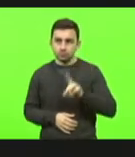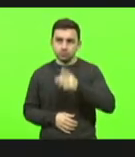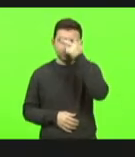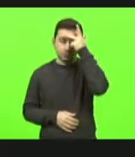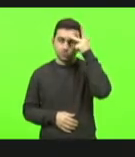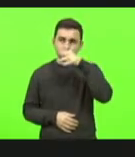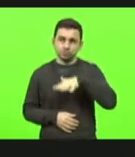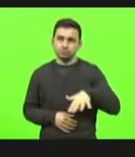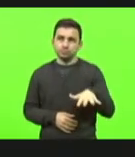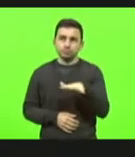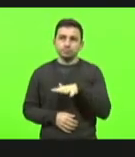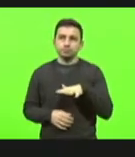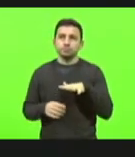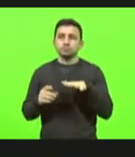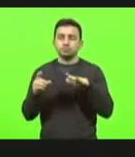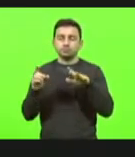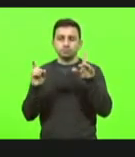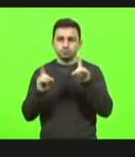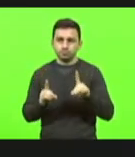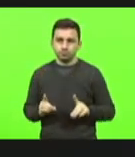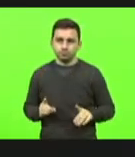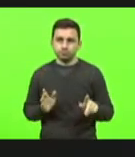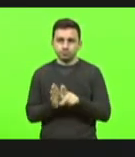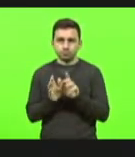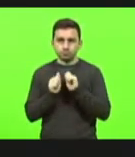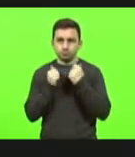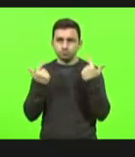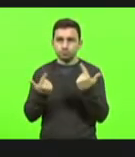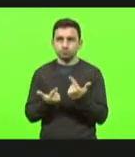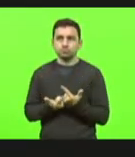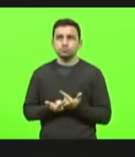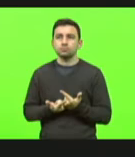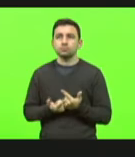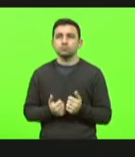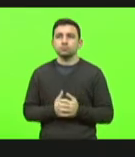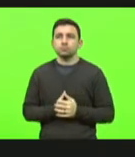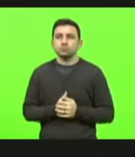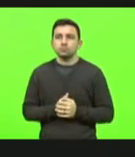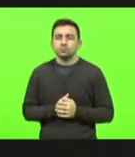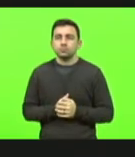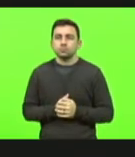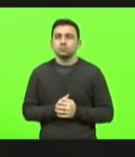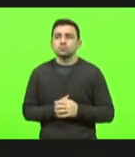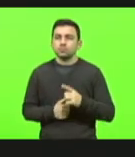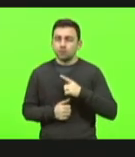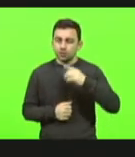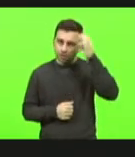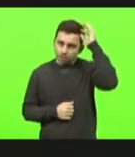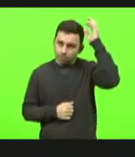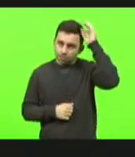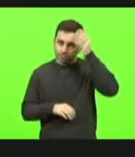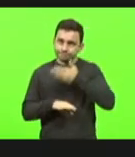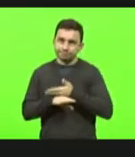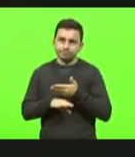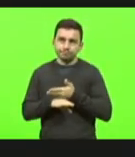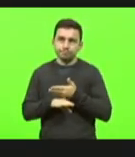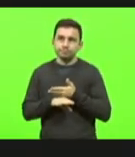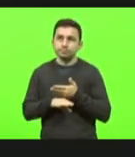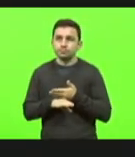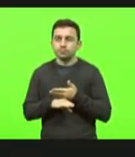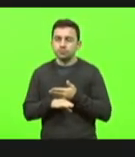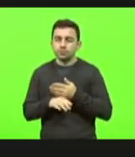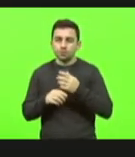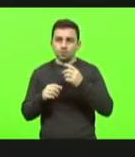dos Direitos da Pessoa com Deficiência, da Assembleia Legislativa. Tenho cabelo grisalho, tenho óculos